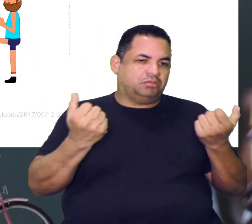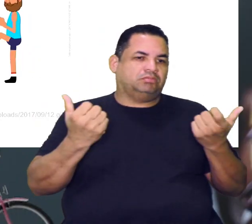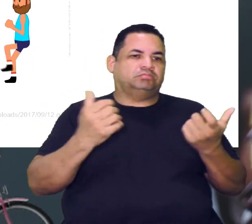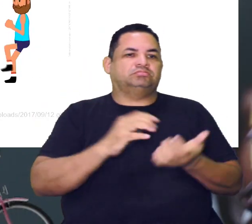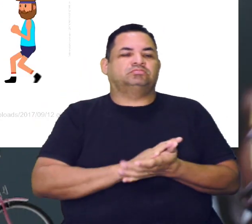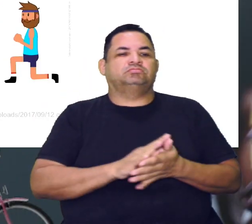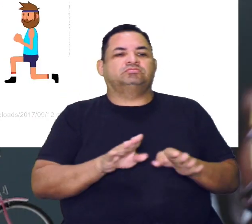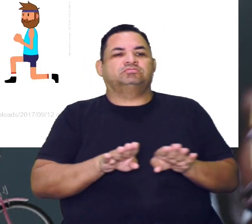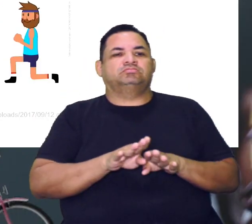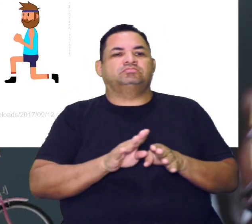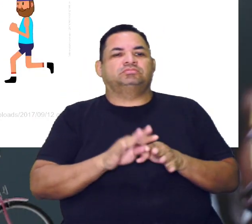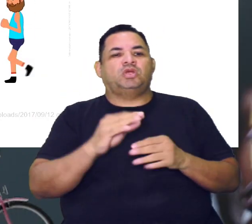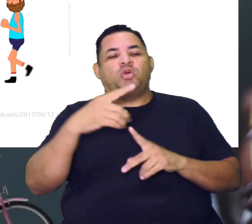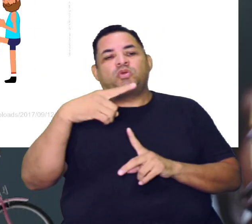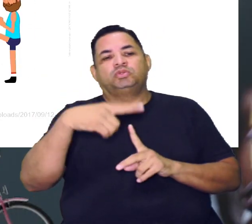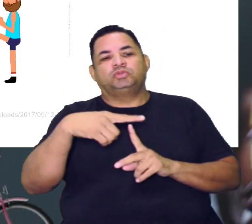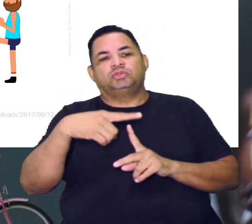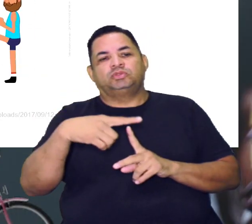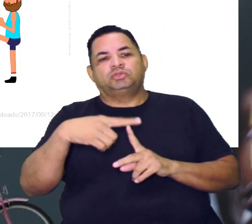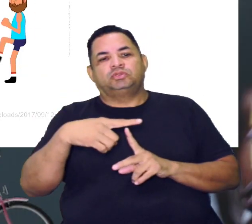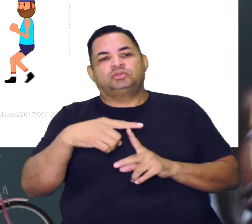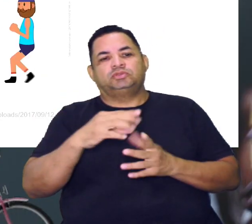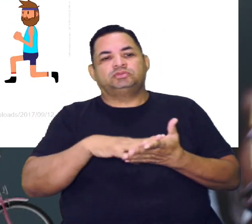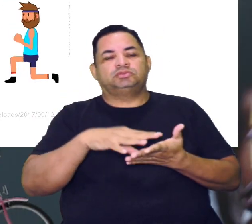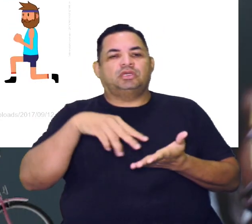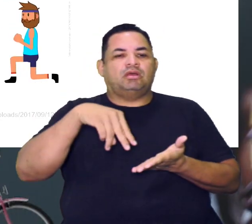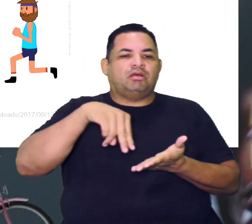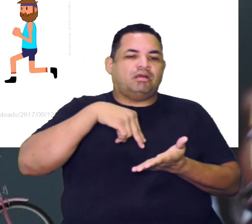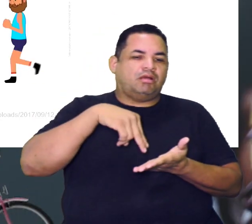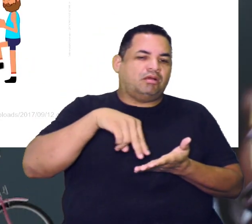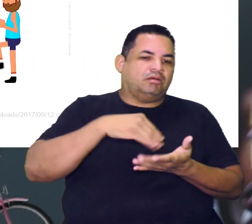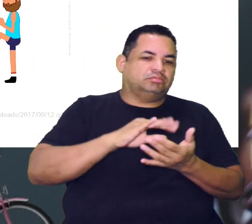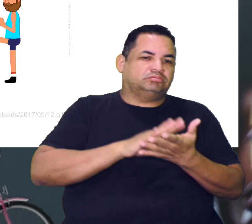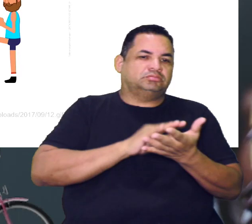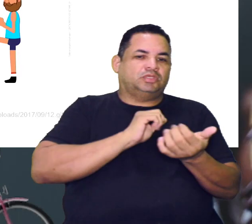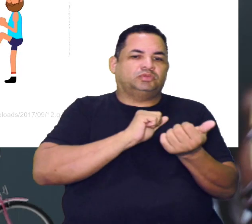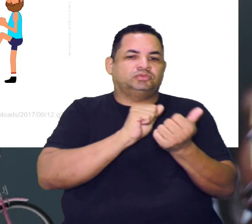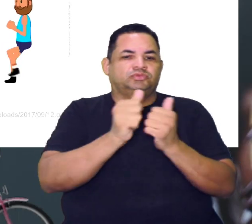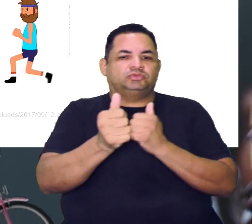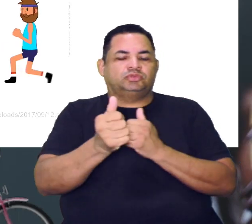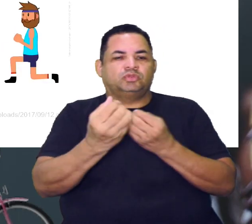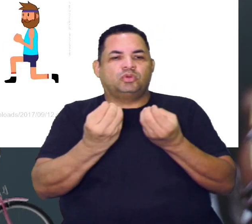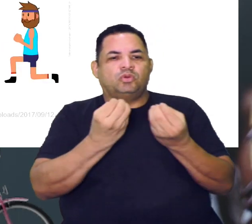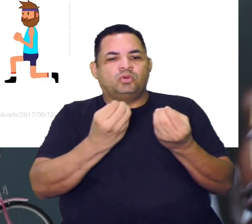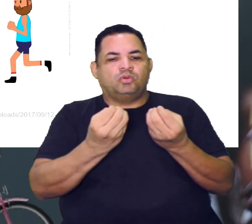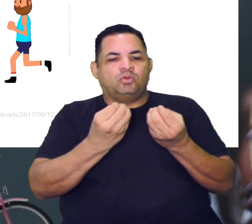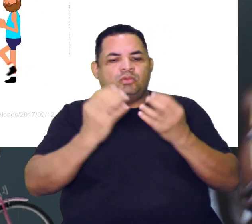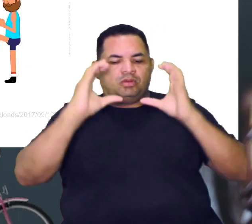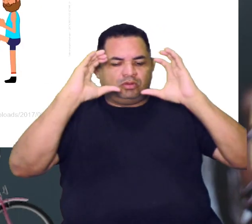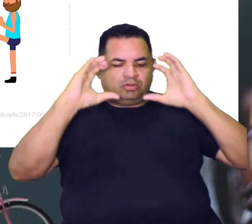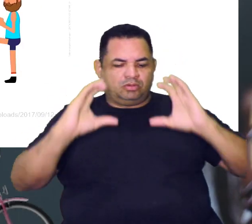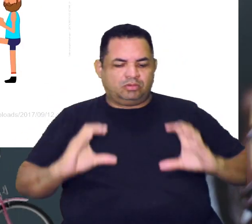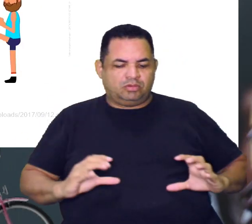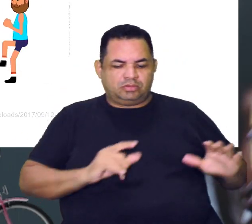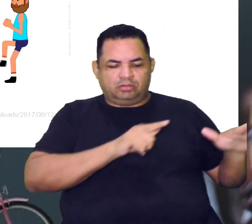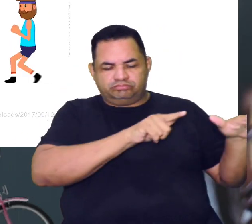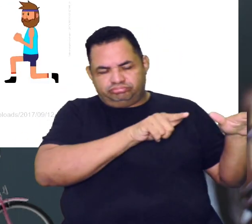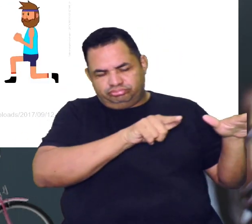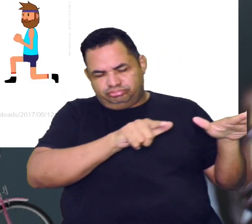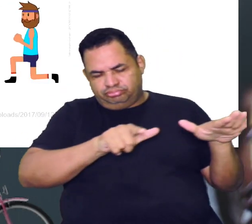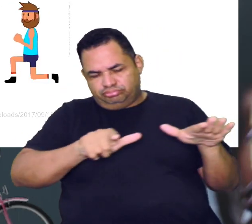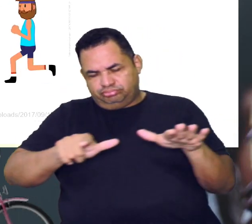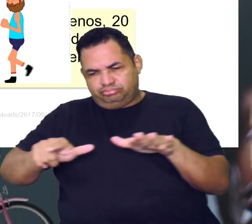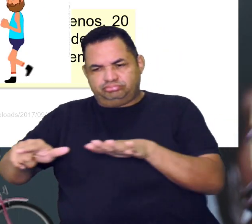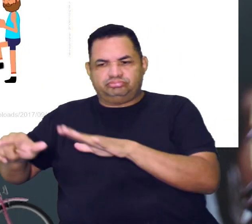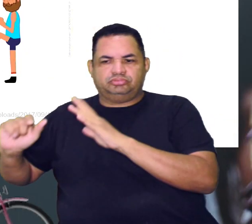geral, vai entrar as modalidades, vai entrar as danças, vai entrar os jogos, como que eu me comporto ao longo da minha semana,